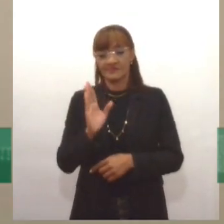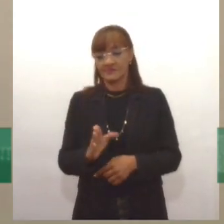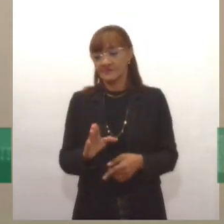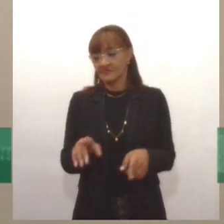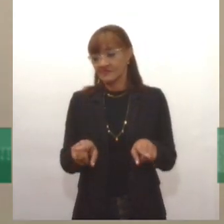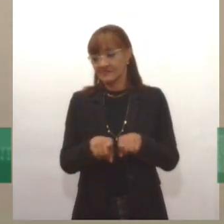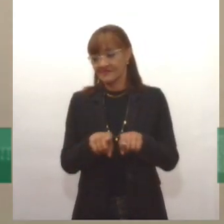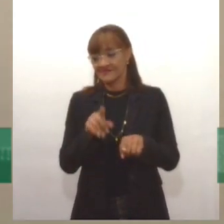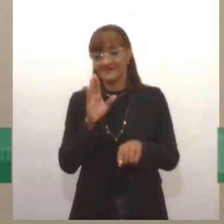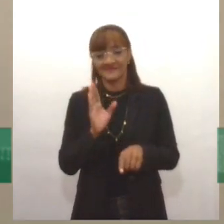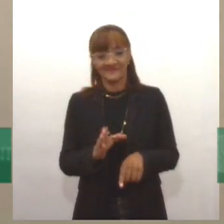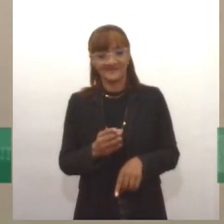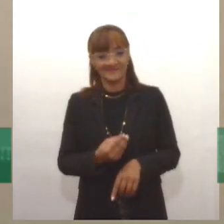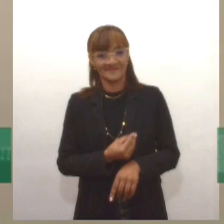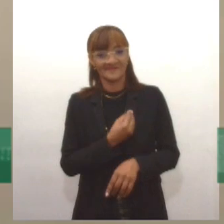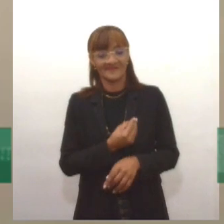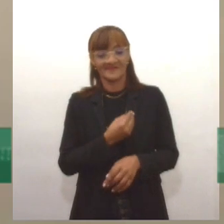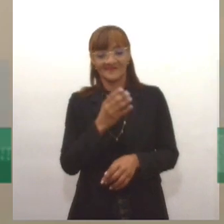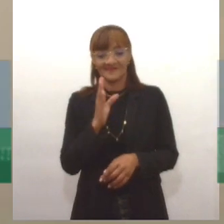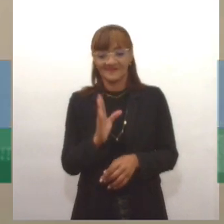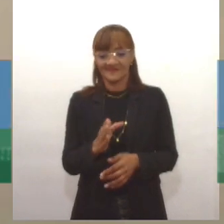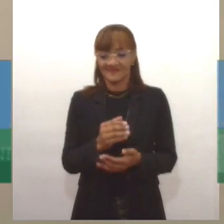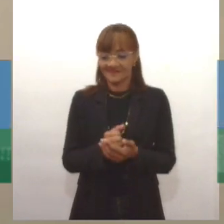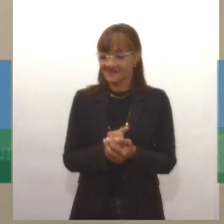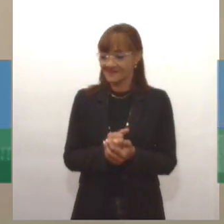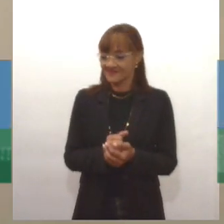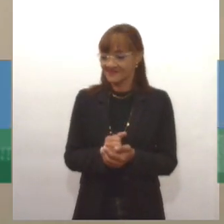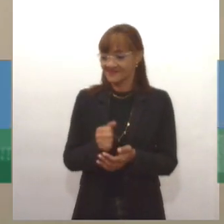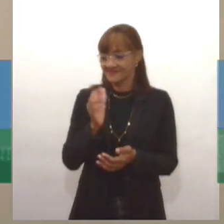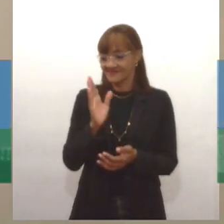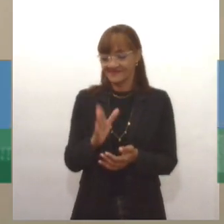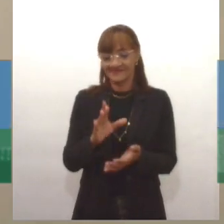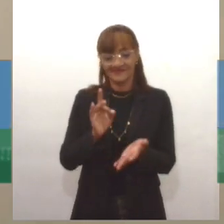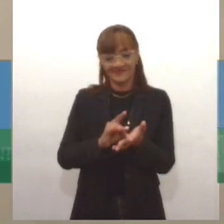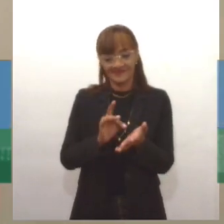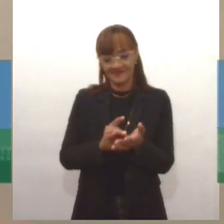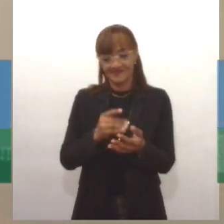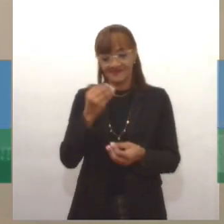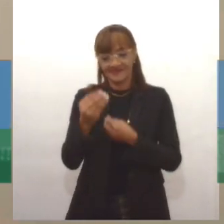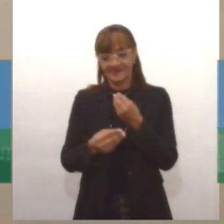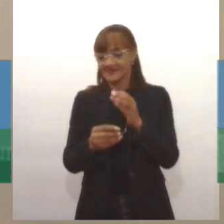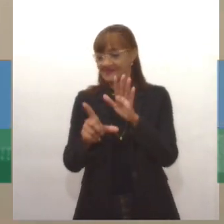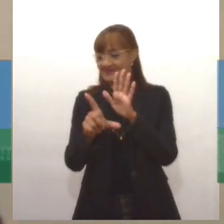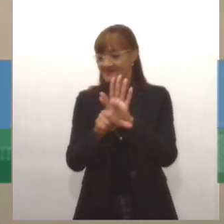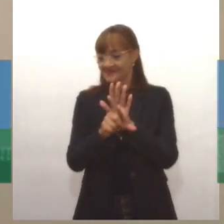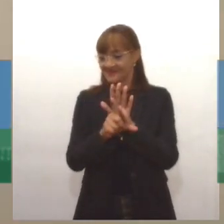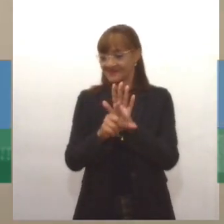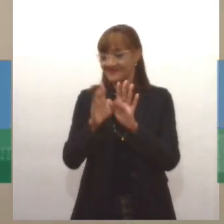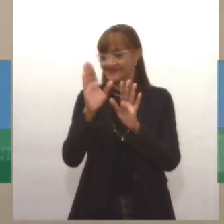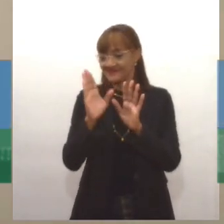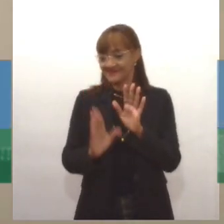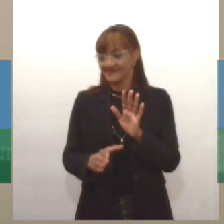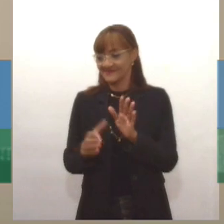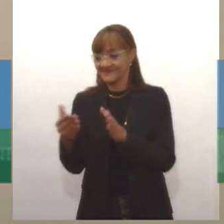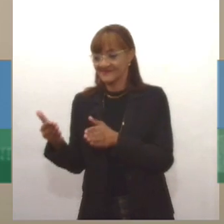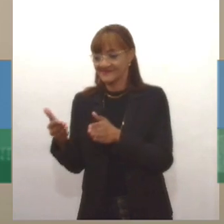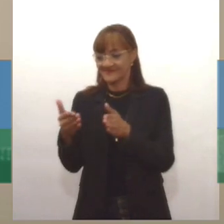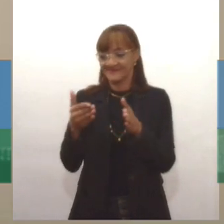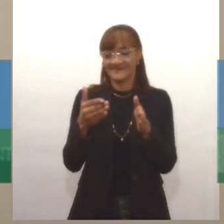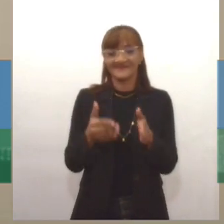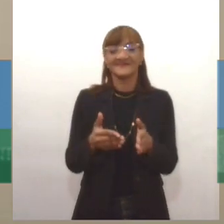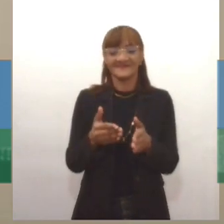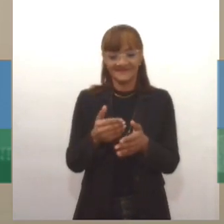que, por vezes, a aplicação da legislação, não pela simples aplicação, mas pelos